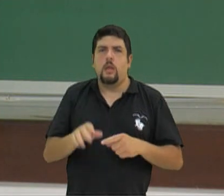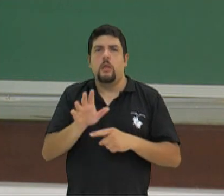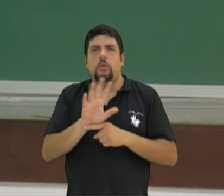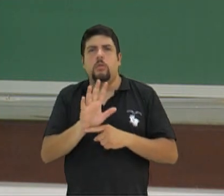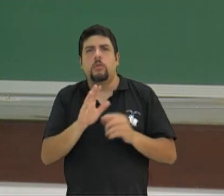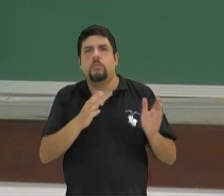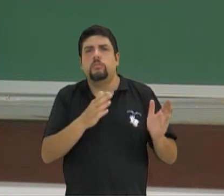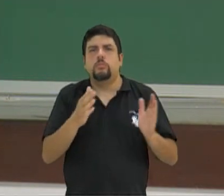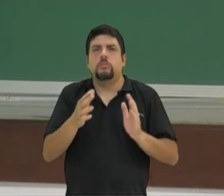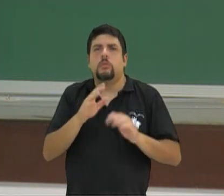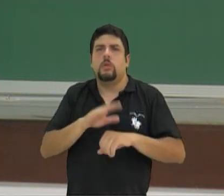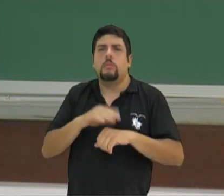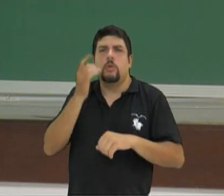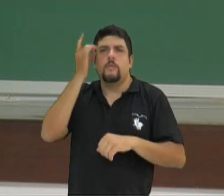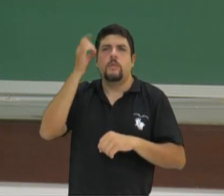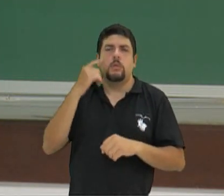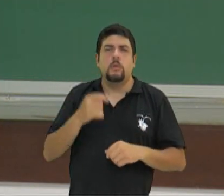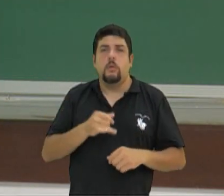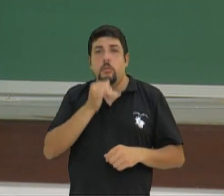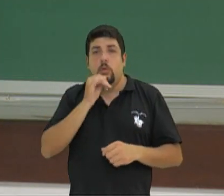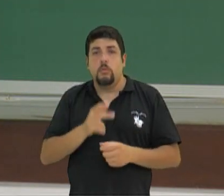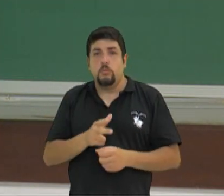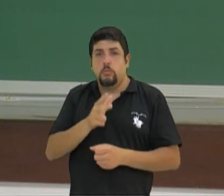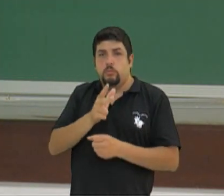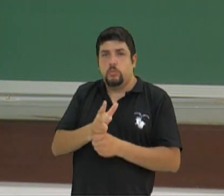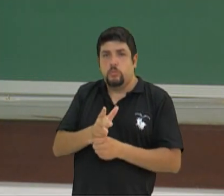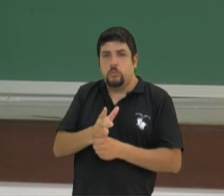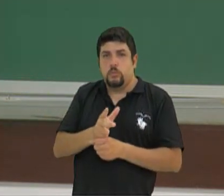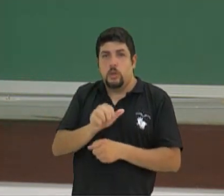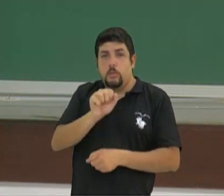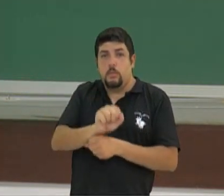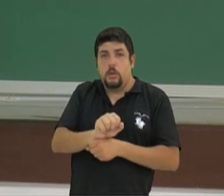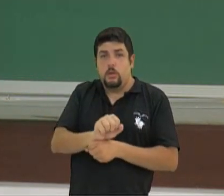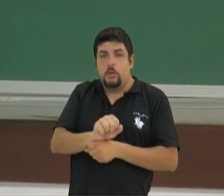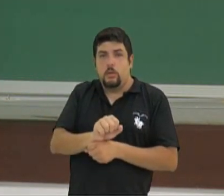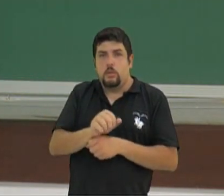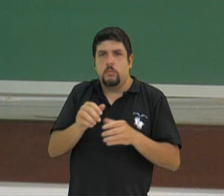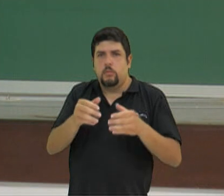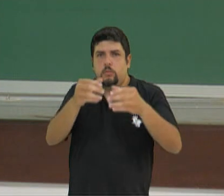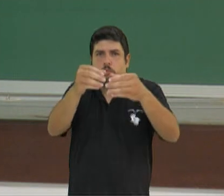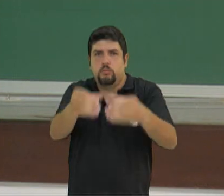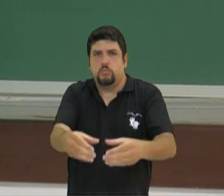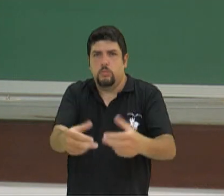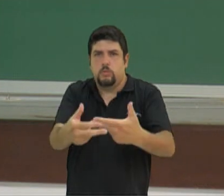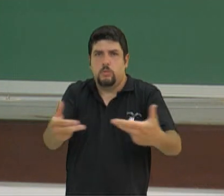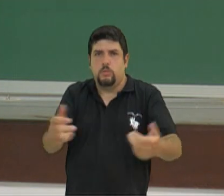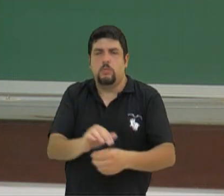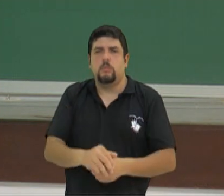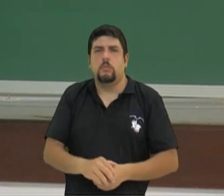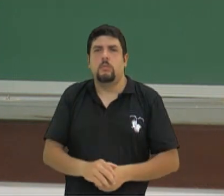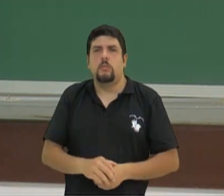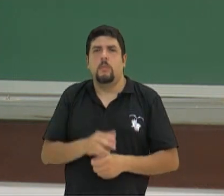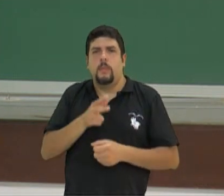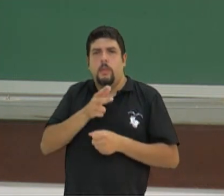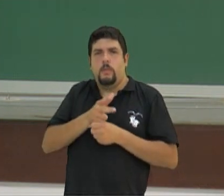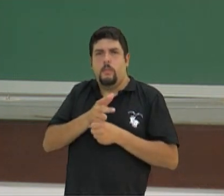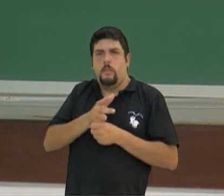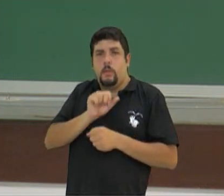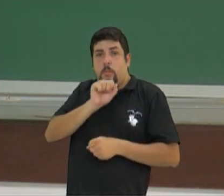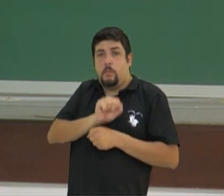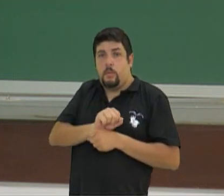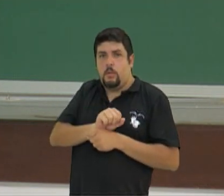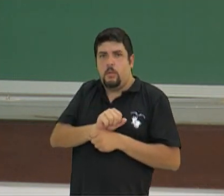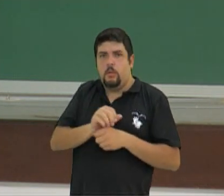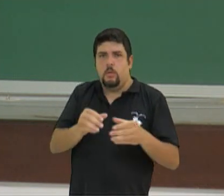mais fácil. Você tinha uma câmera parada em você, você botava o objeto. Aí você dava um pause na câmera e você